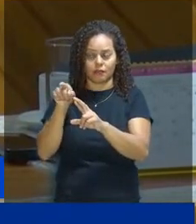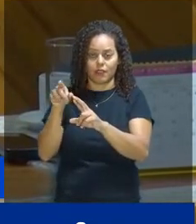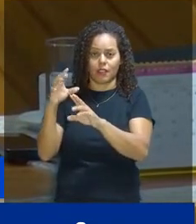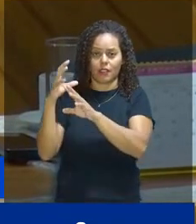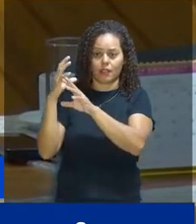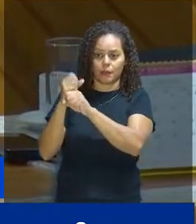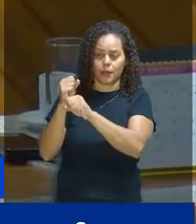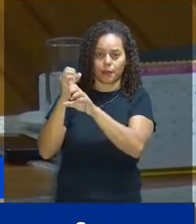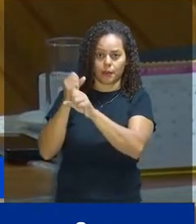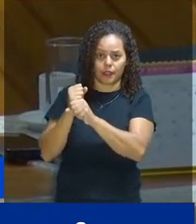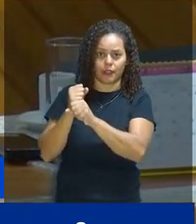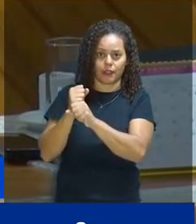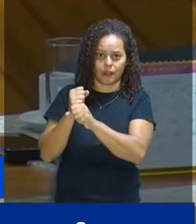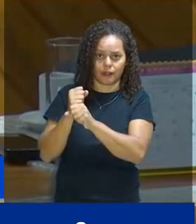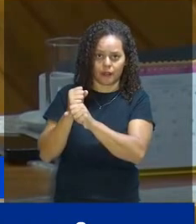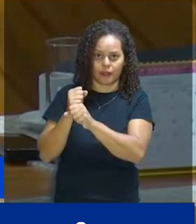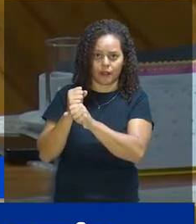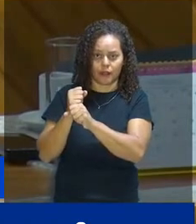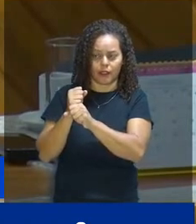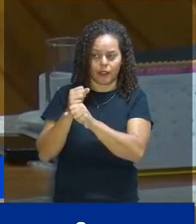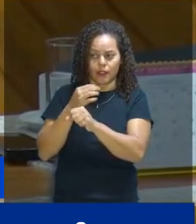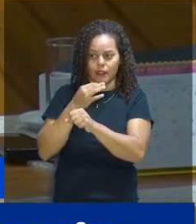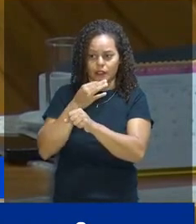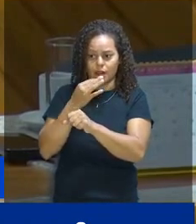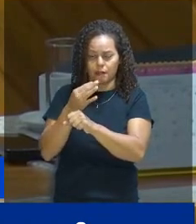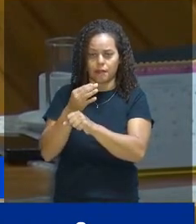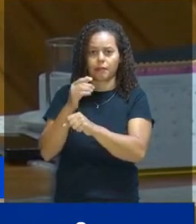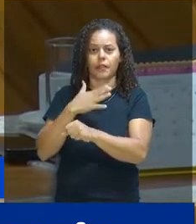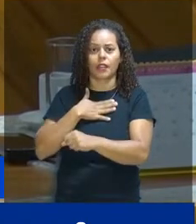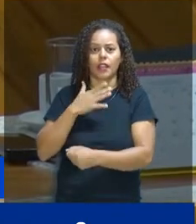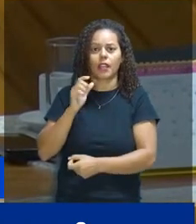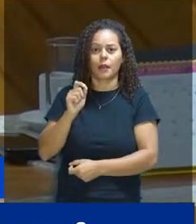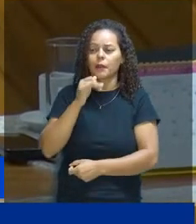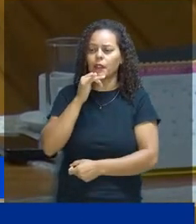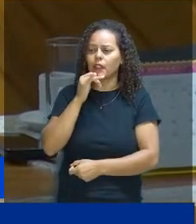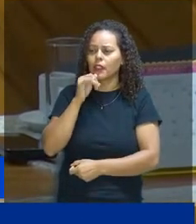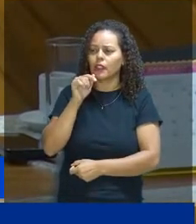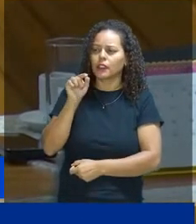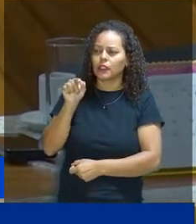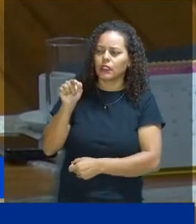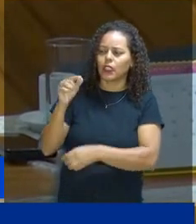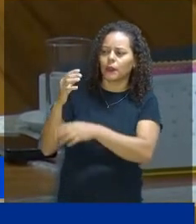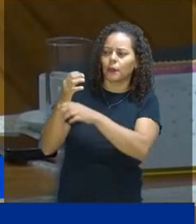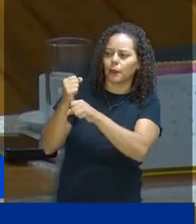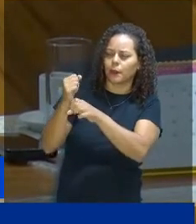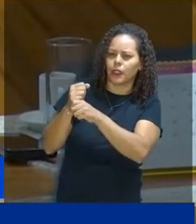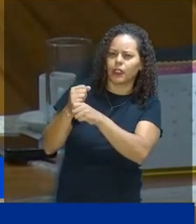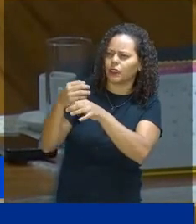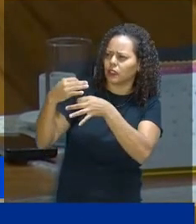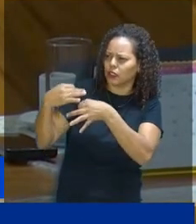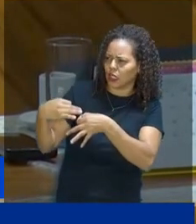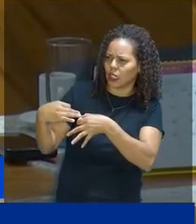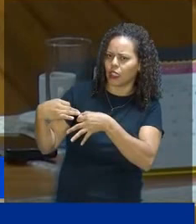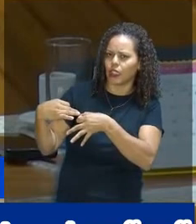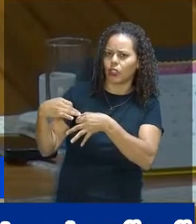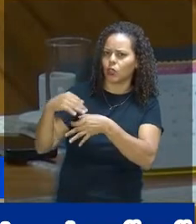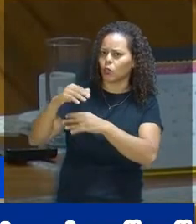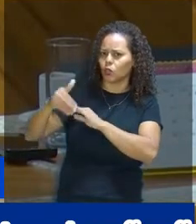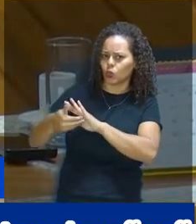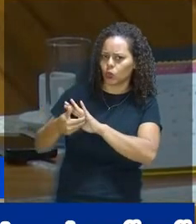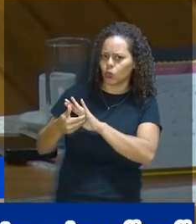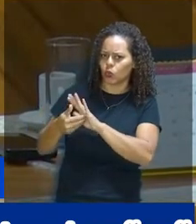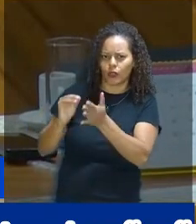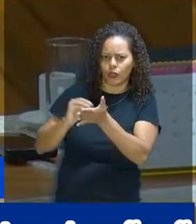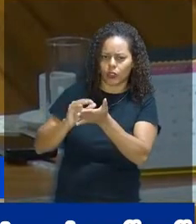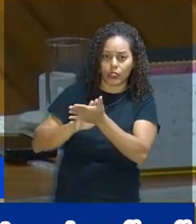o entendimento que eu estou trazendo aqui, ele vai ao encontro, ou seja, vai no mesmo sentido que a nossa corte tem